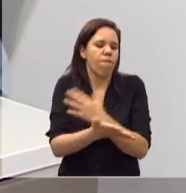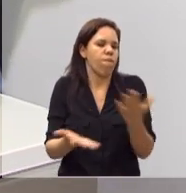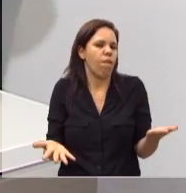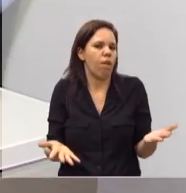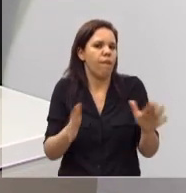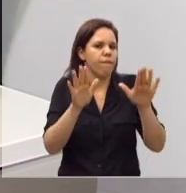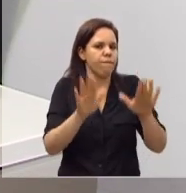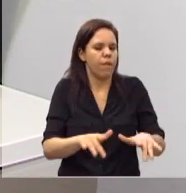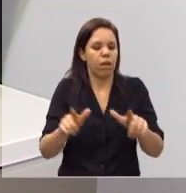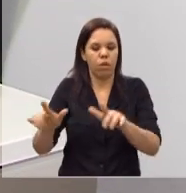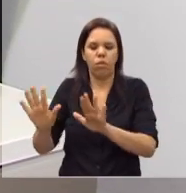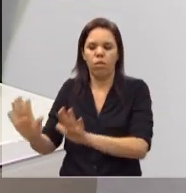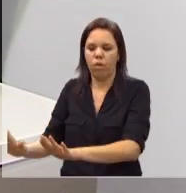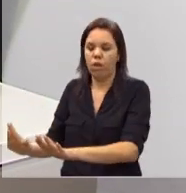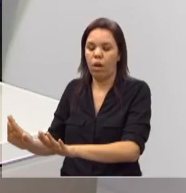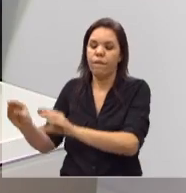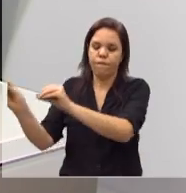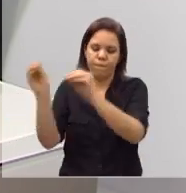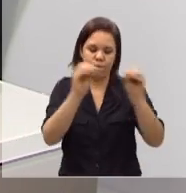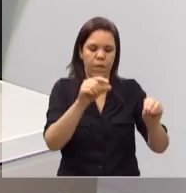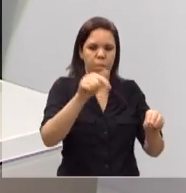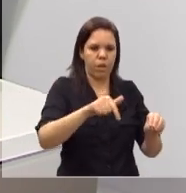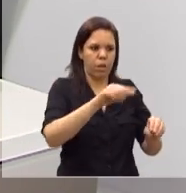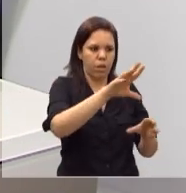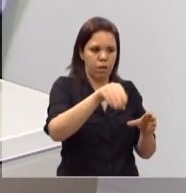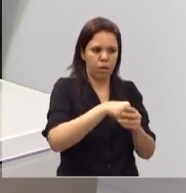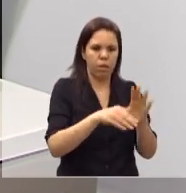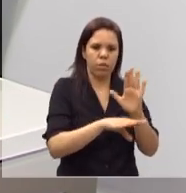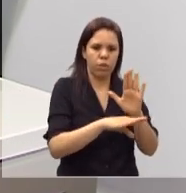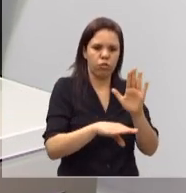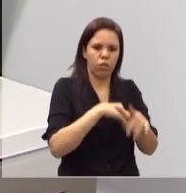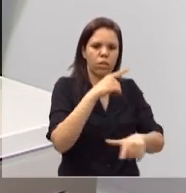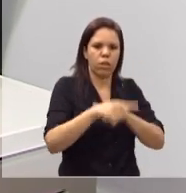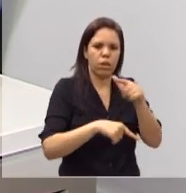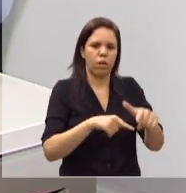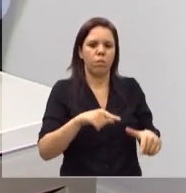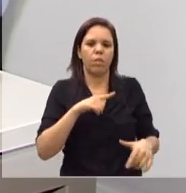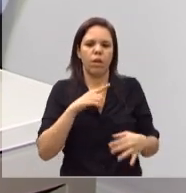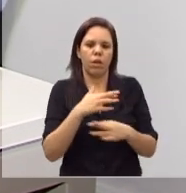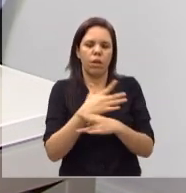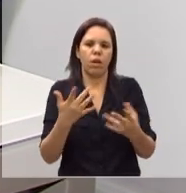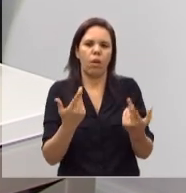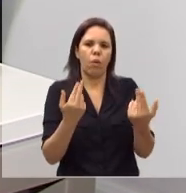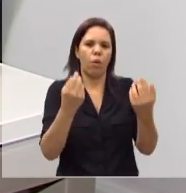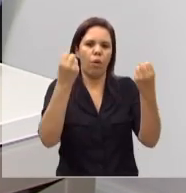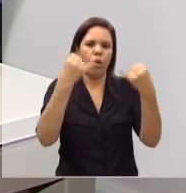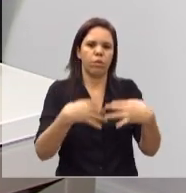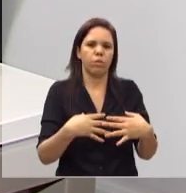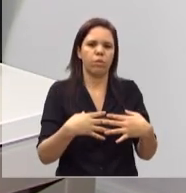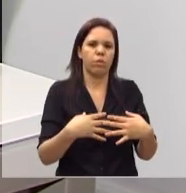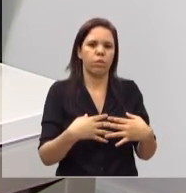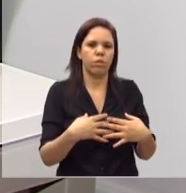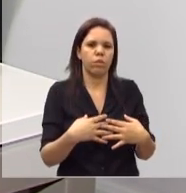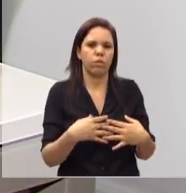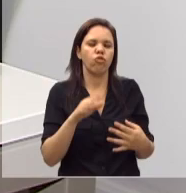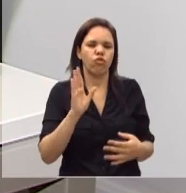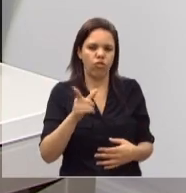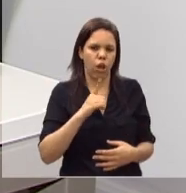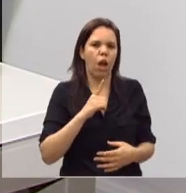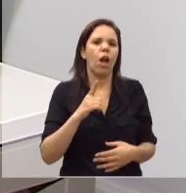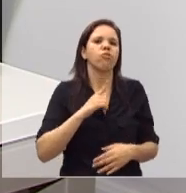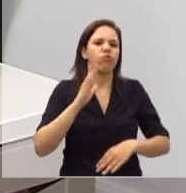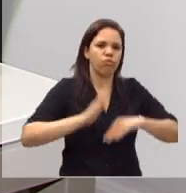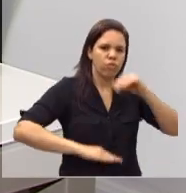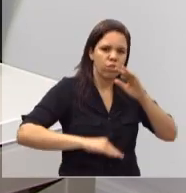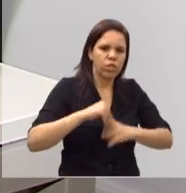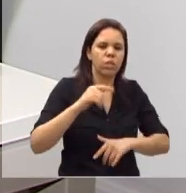está. Mas se você vem para cá pensando em agregar, em trabalhar para a cidade, como eu disse, se eu já tinha plano de carreira,